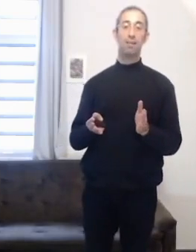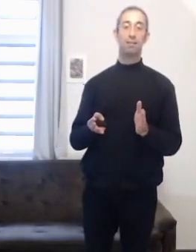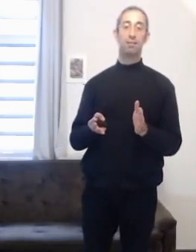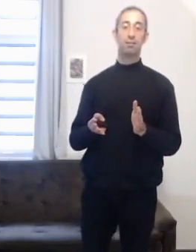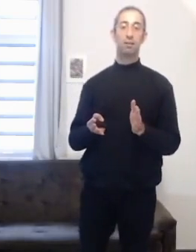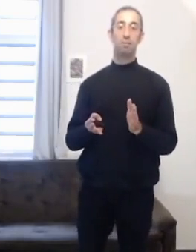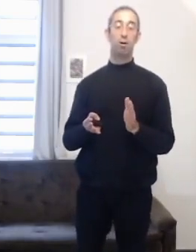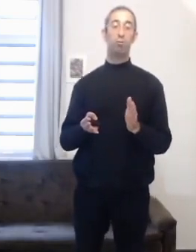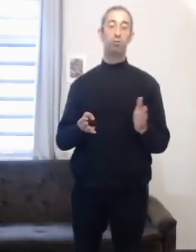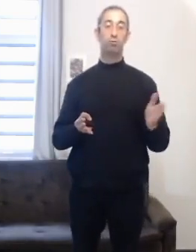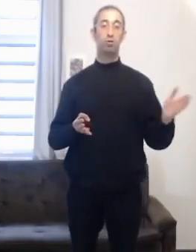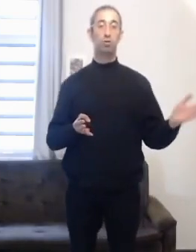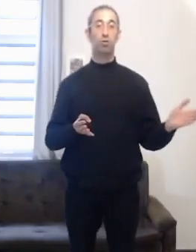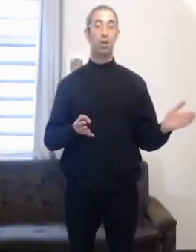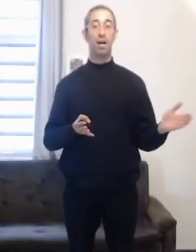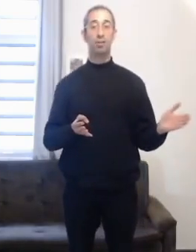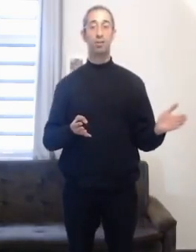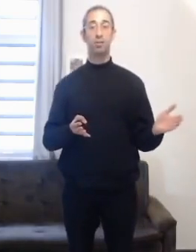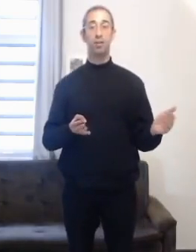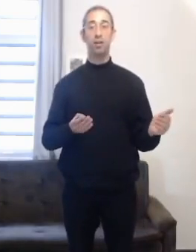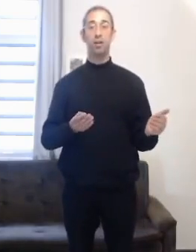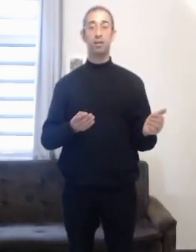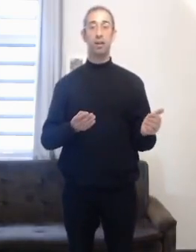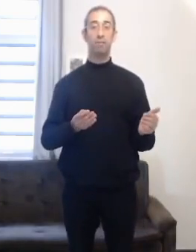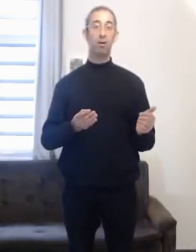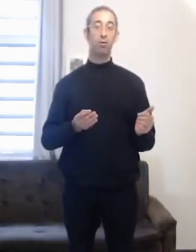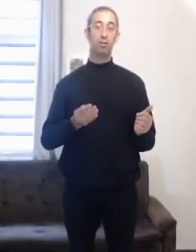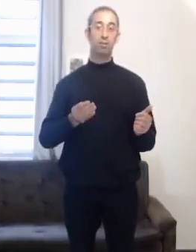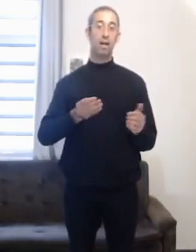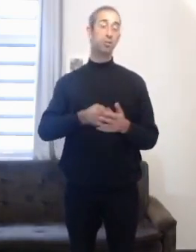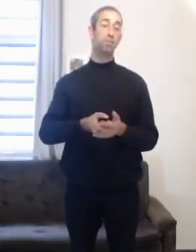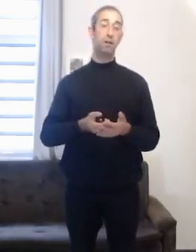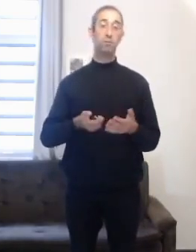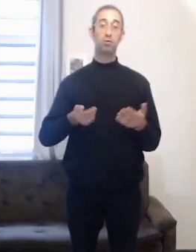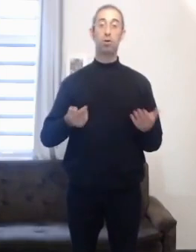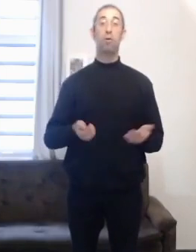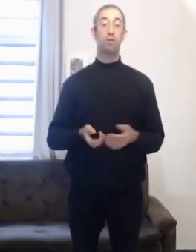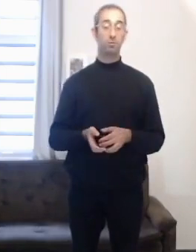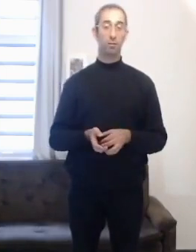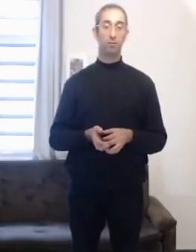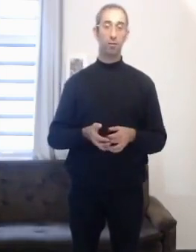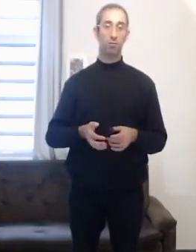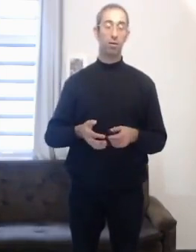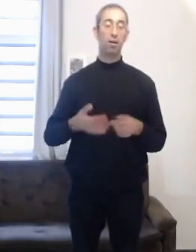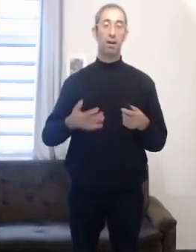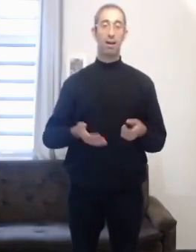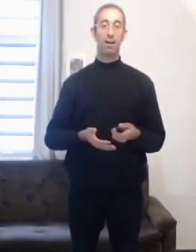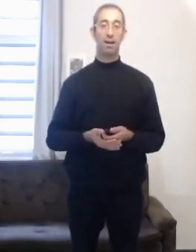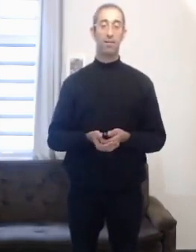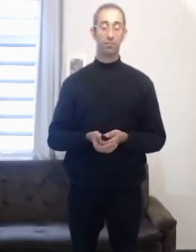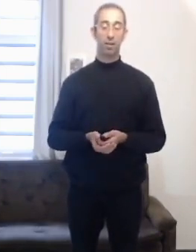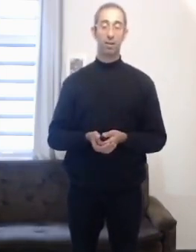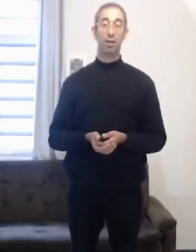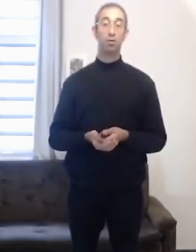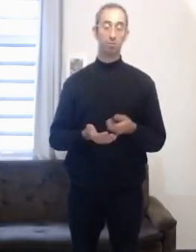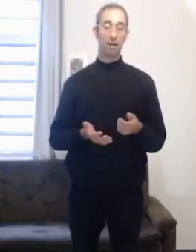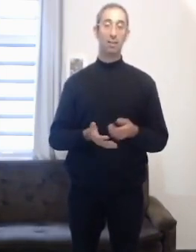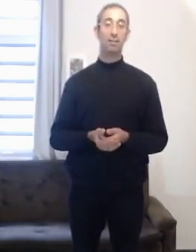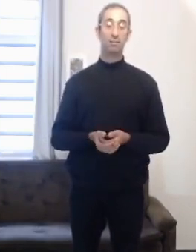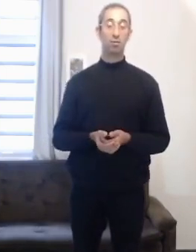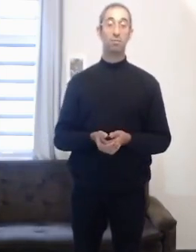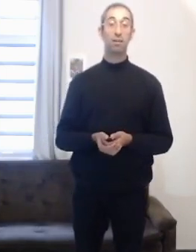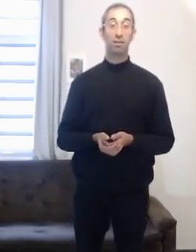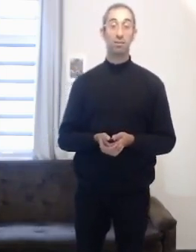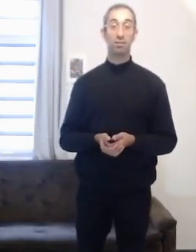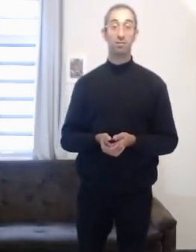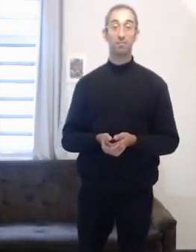nos países que têm maior consumo de chocolate, tem maior quantidade de prêmios Nobel que foram ganhos para